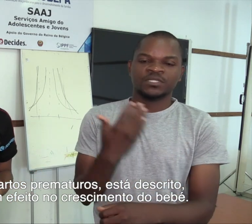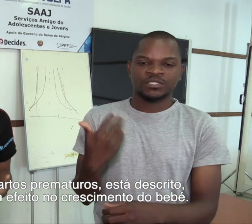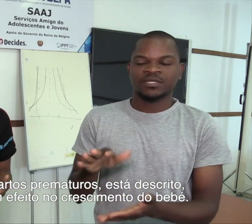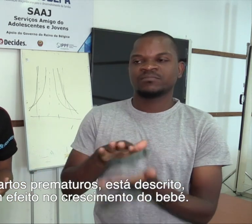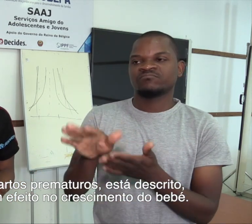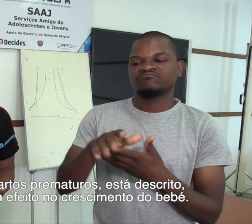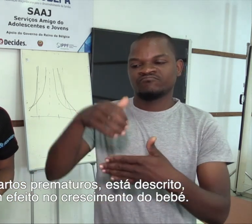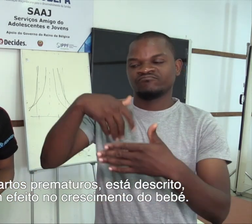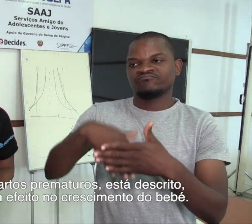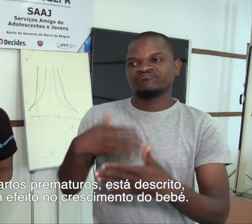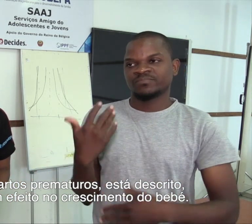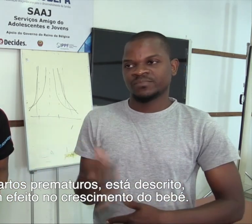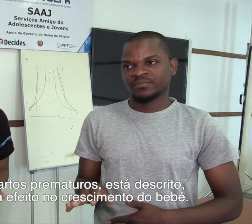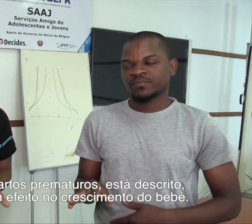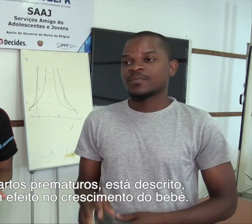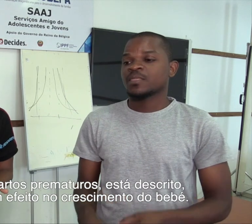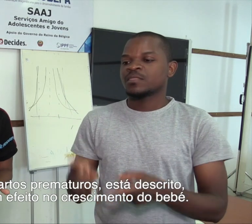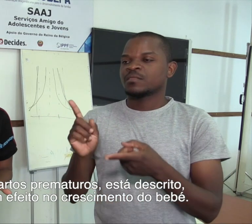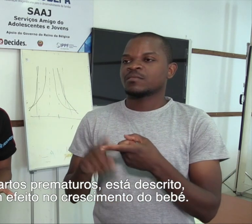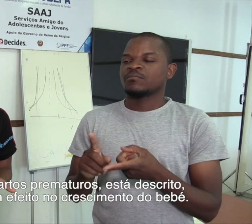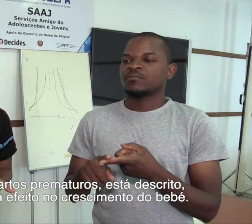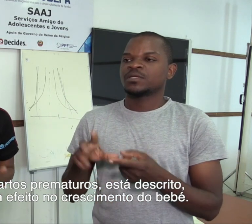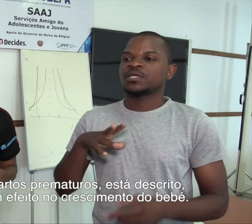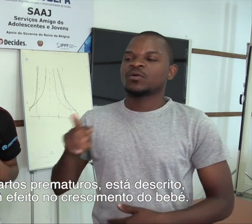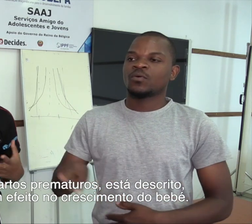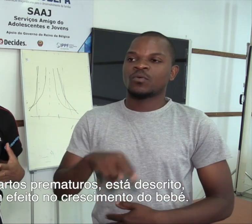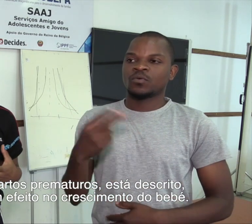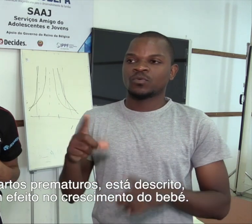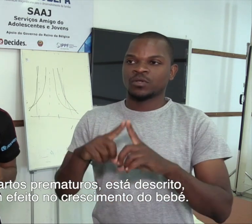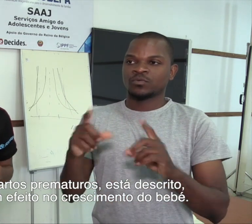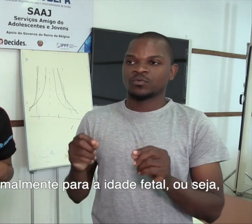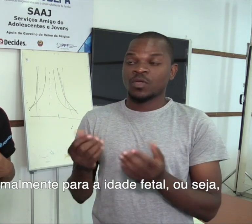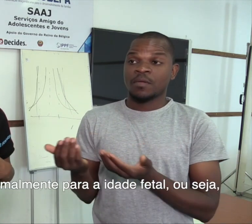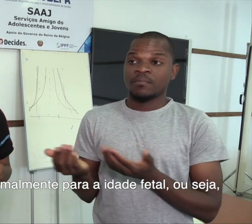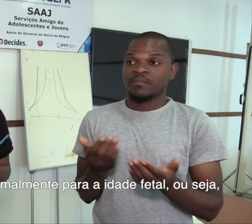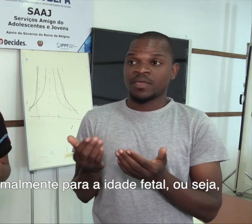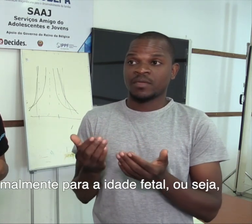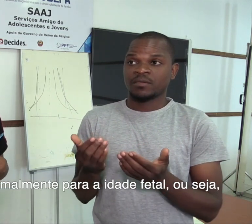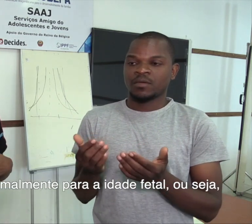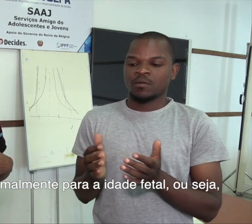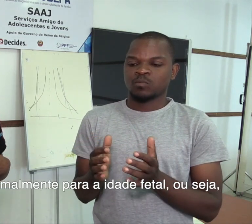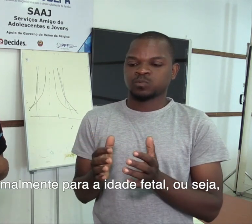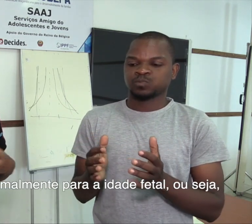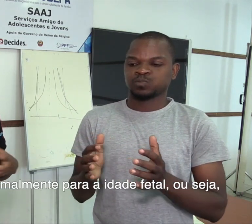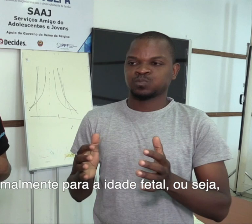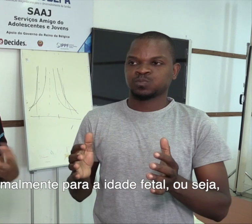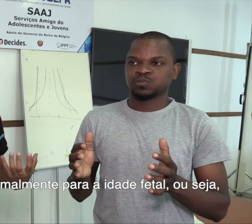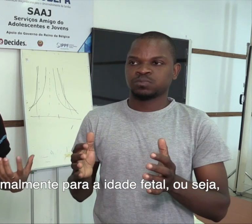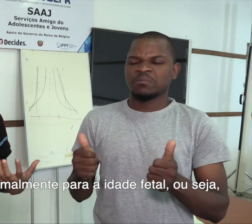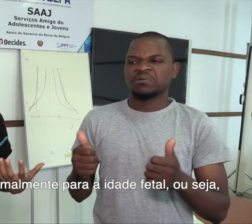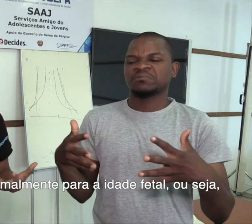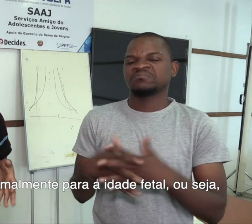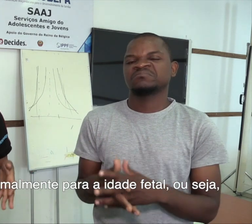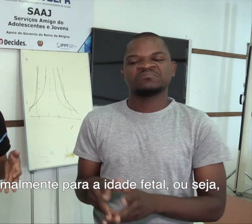já está a falar sobre isso. e também tem um efeito no crescimento do bebê. O bebê pode crescer, o bebê não